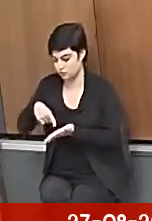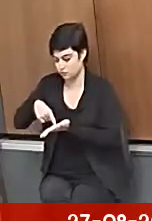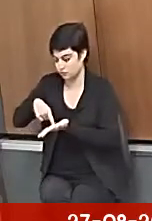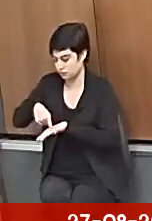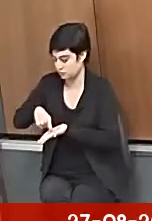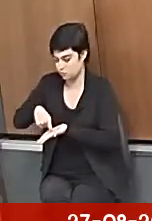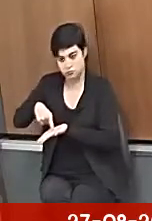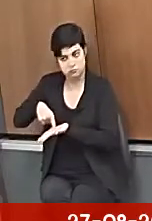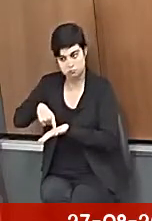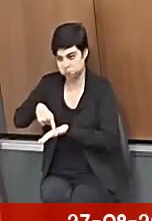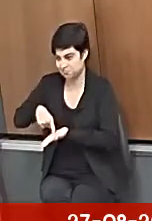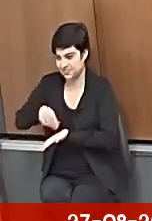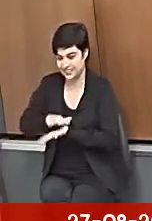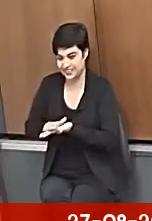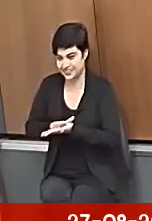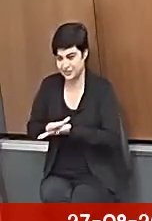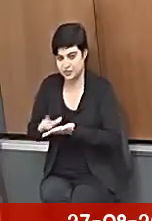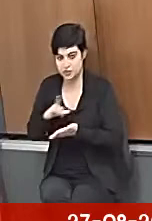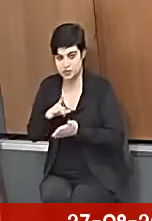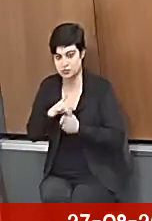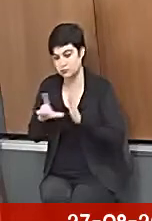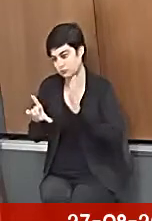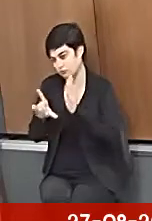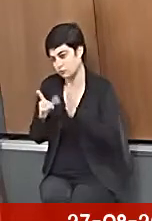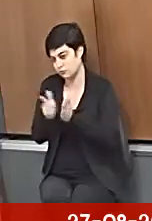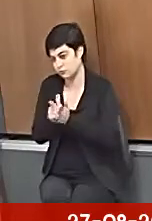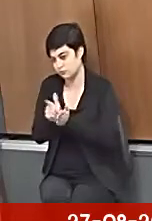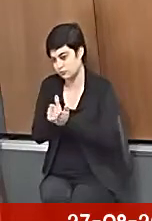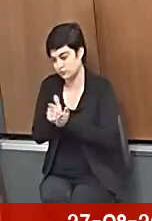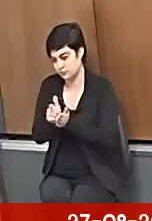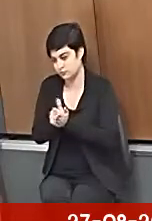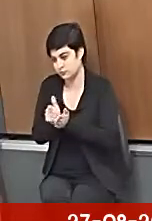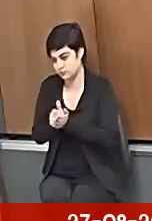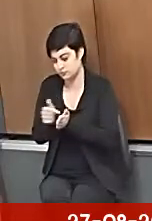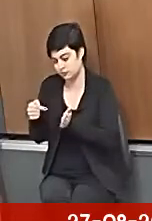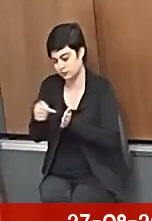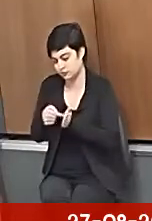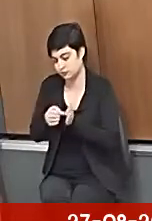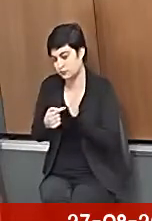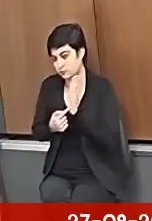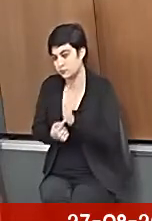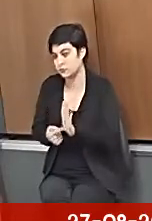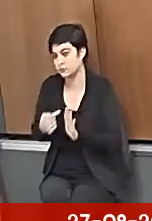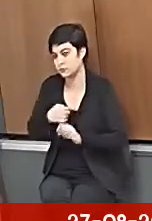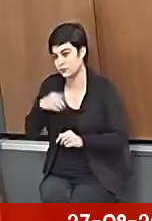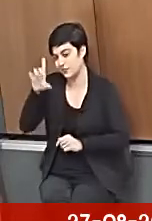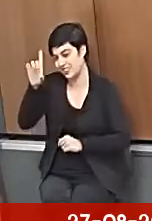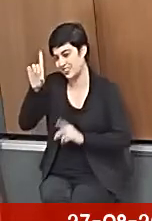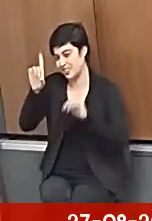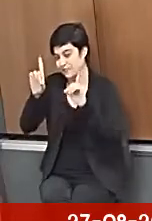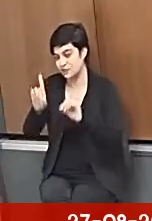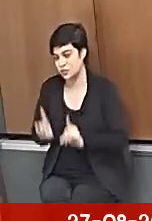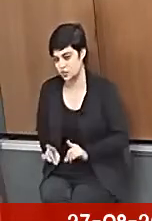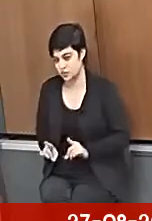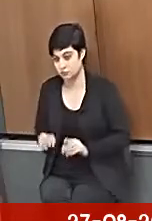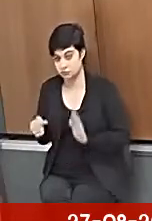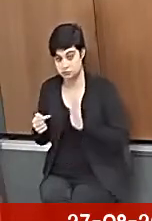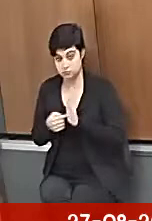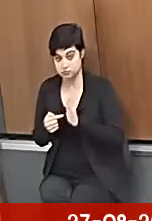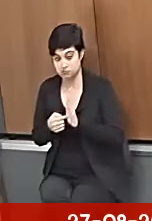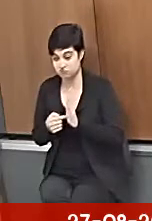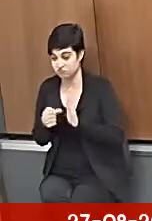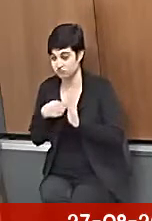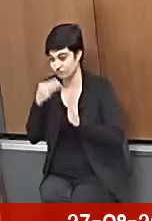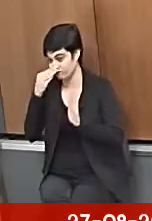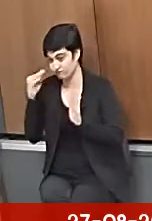longa extensão e eu tenho um laudo que eu sou em laudo caracterizador como deficiente esse laudo aqui pra mim o doutor ele não